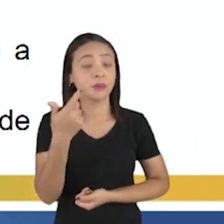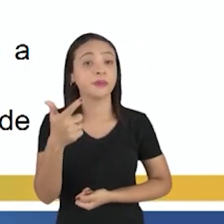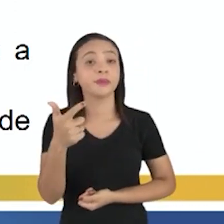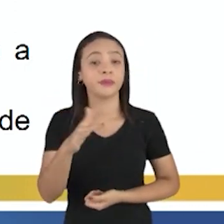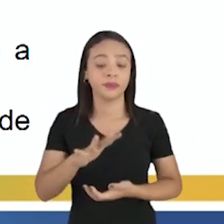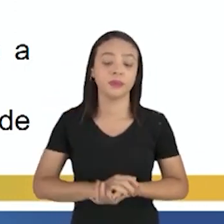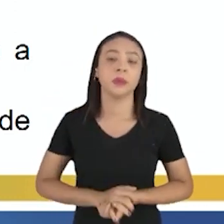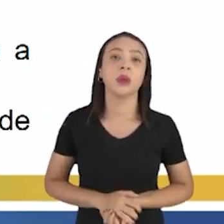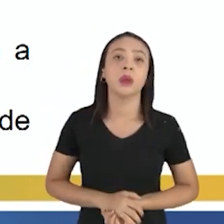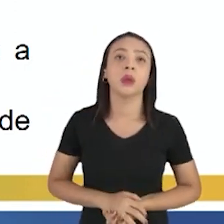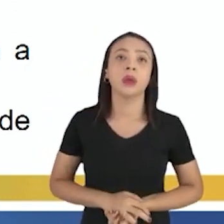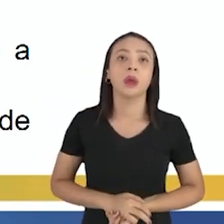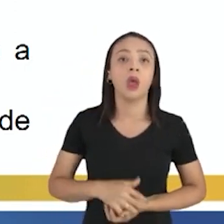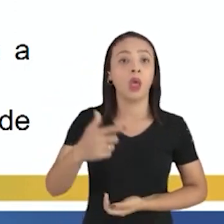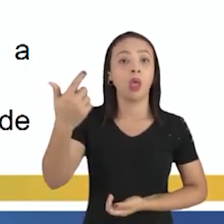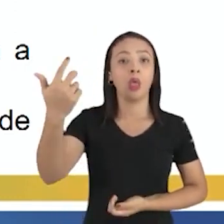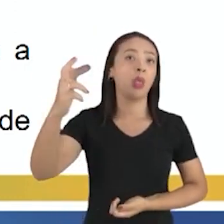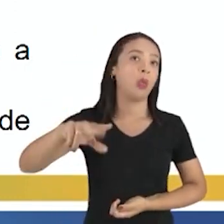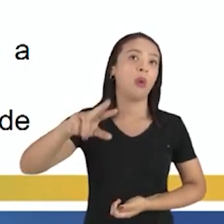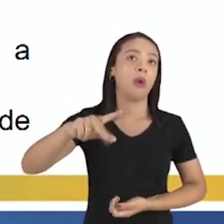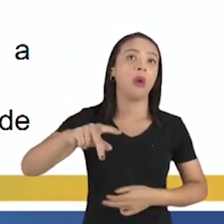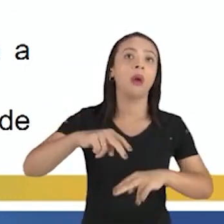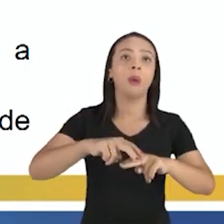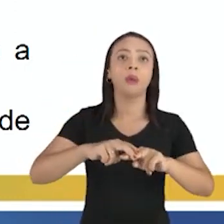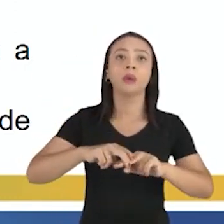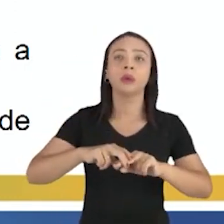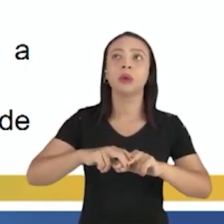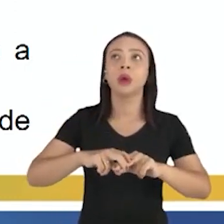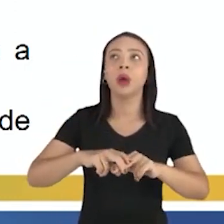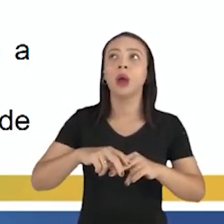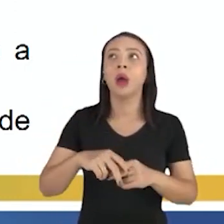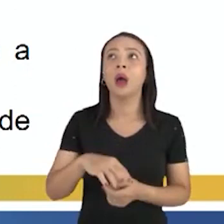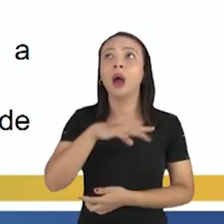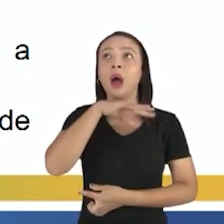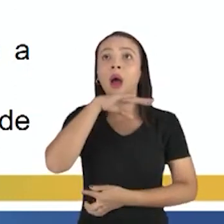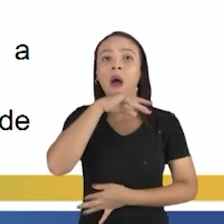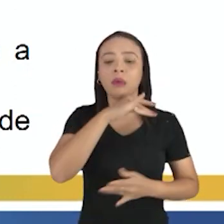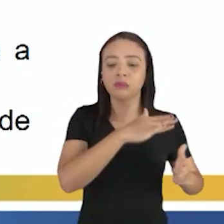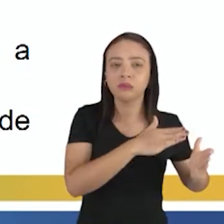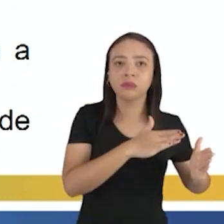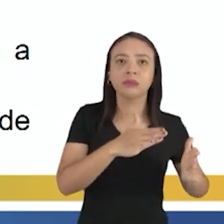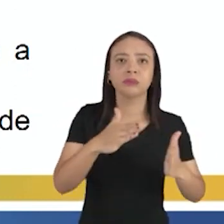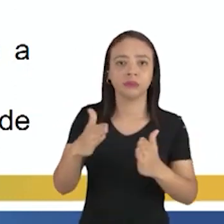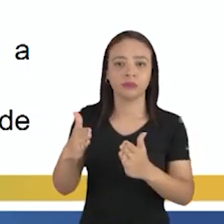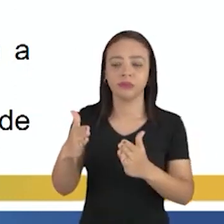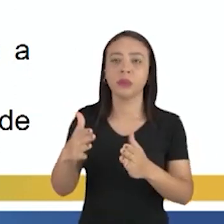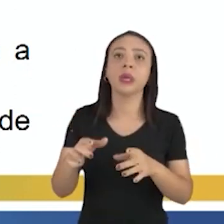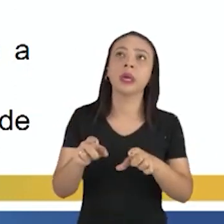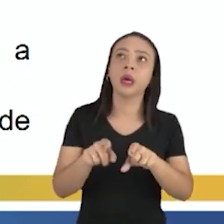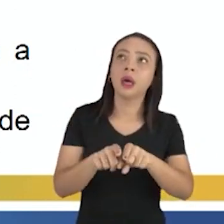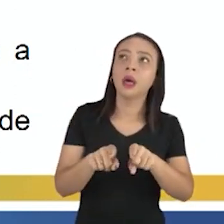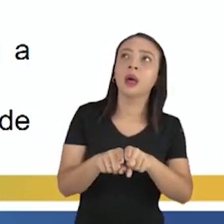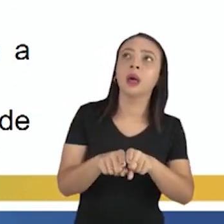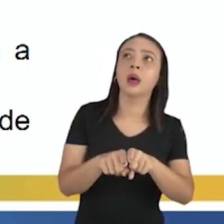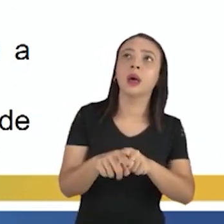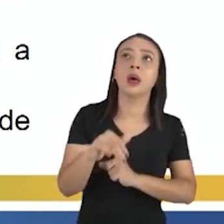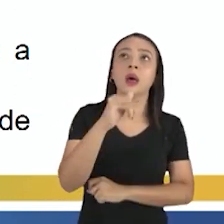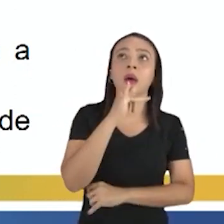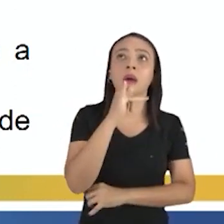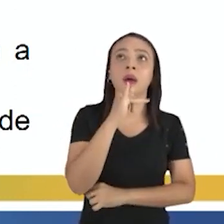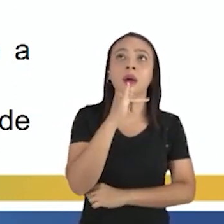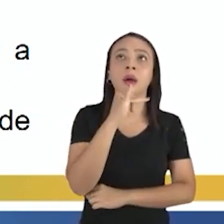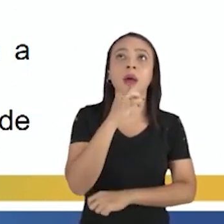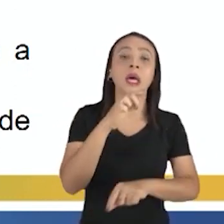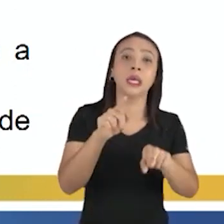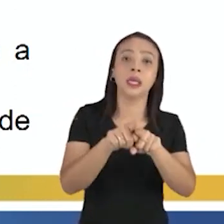a conjunção, ela não é fixa. Quebra a fluidez? Também não quebra a fluidez. Então, nesse caso, nós temos expresso o